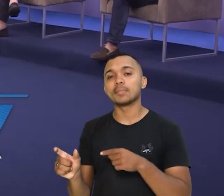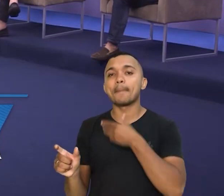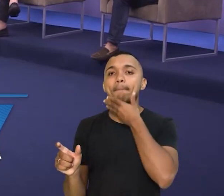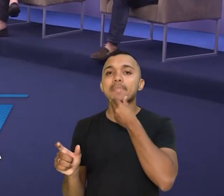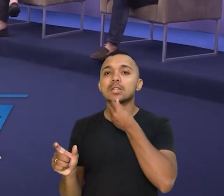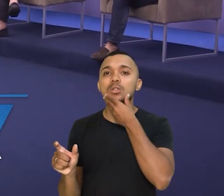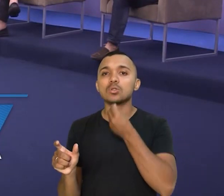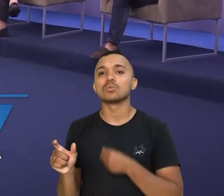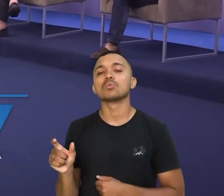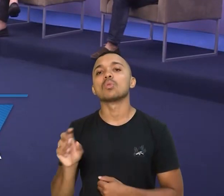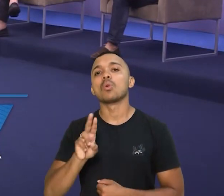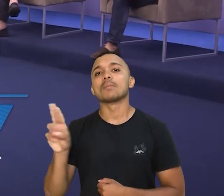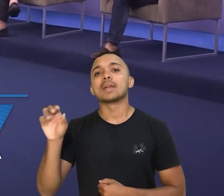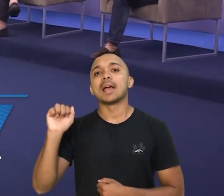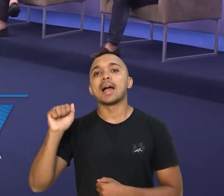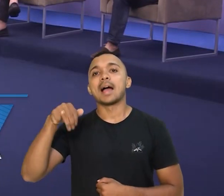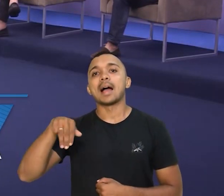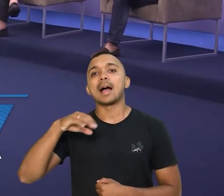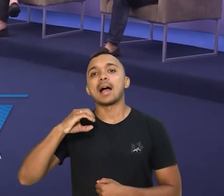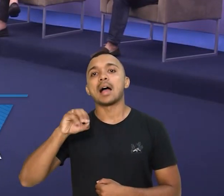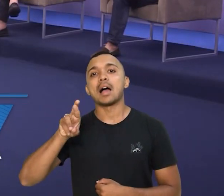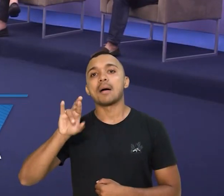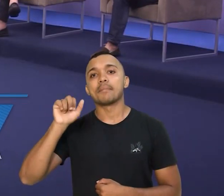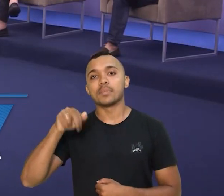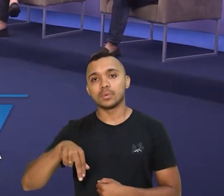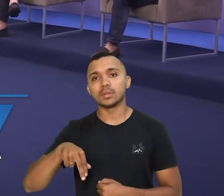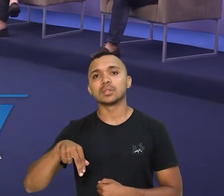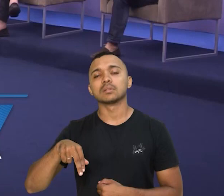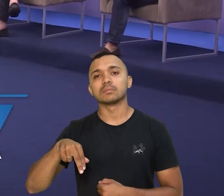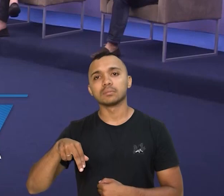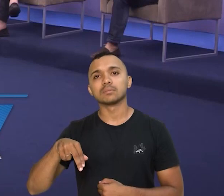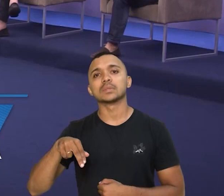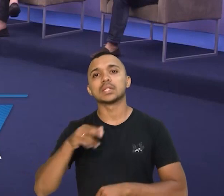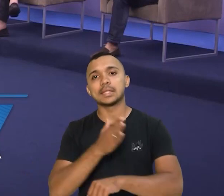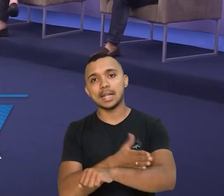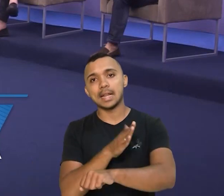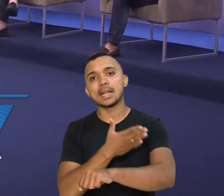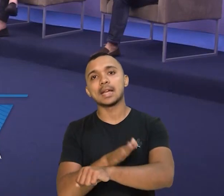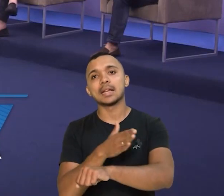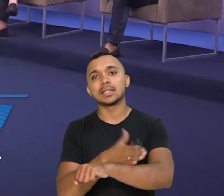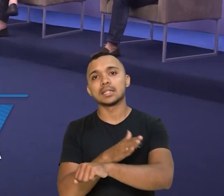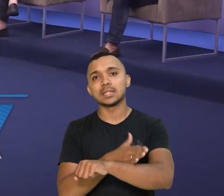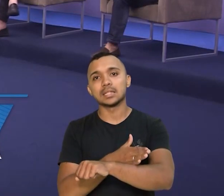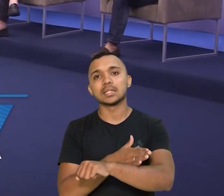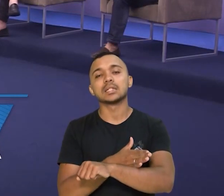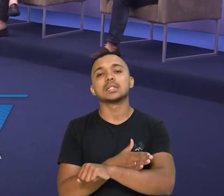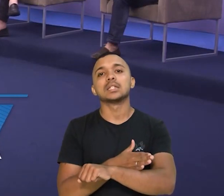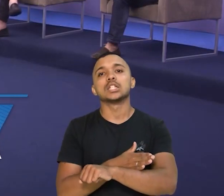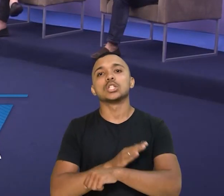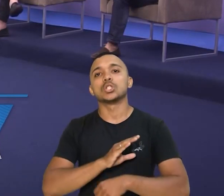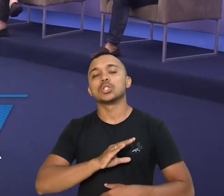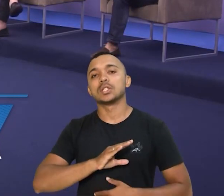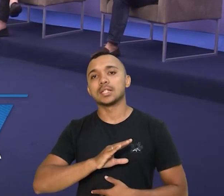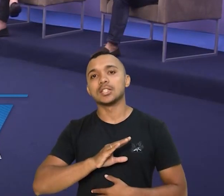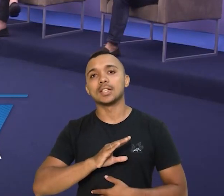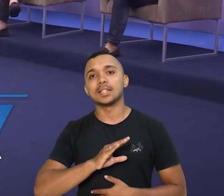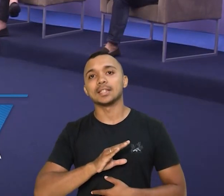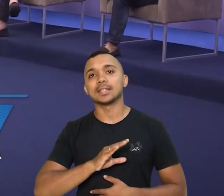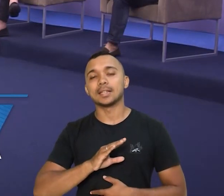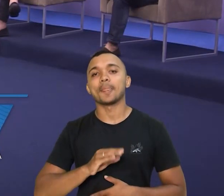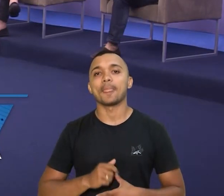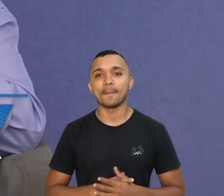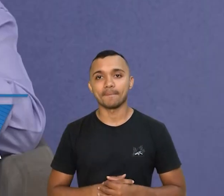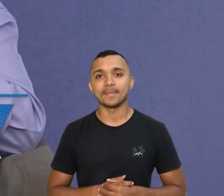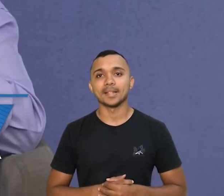Amorim? No Amorim. Ele é meio canhotinho, habilidoso. Eu daria uma oportunidade aí. O Vojvoda tá observando.